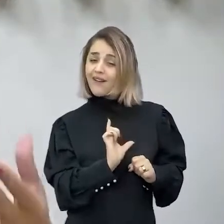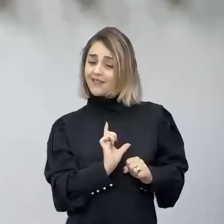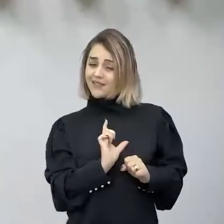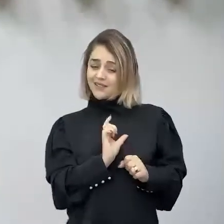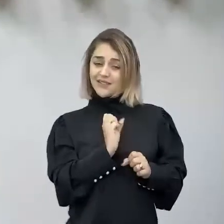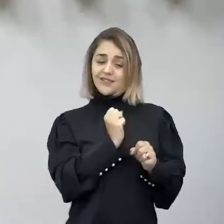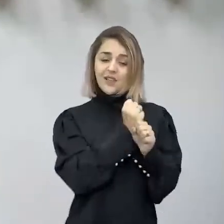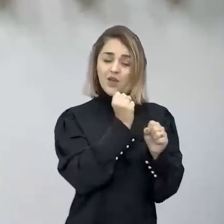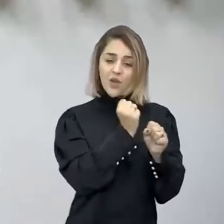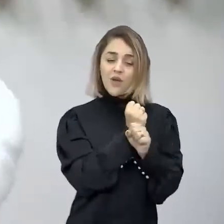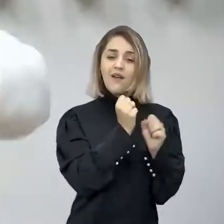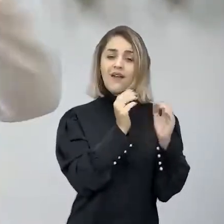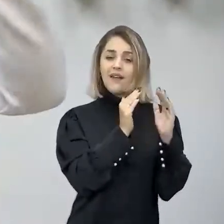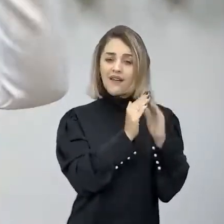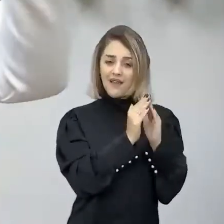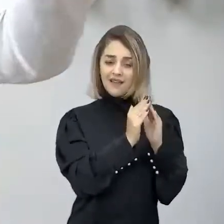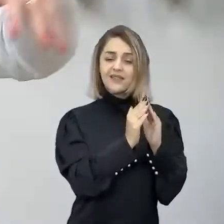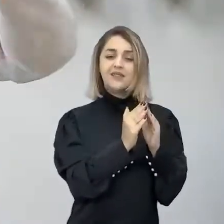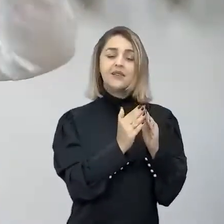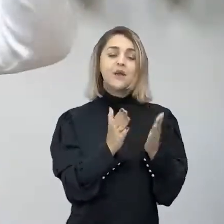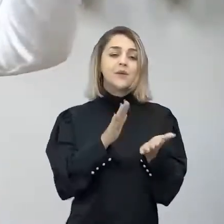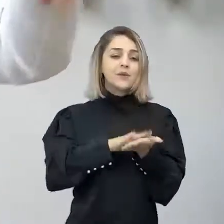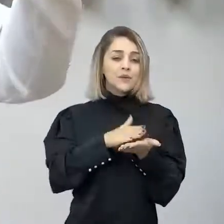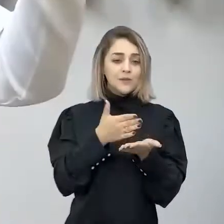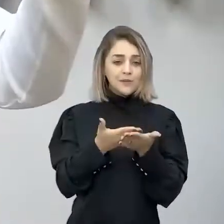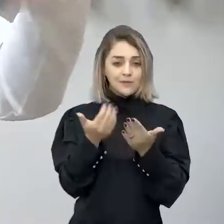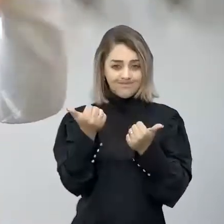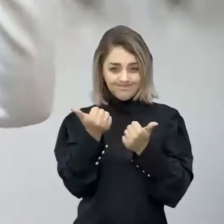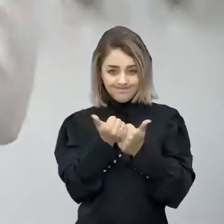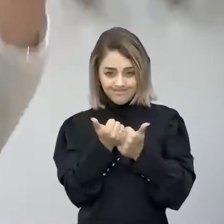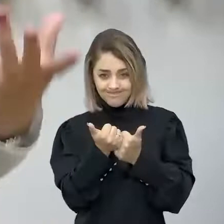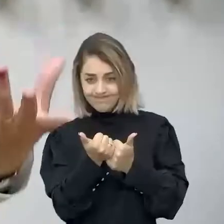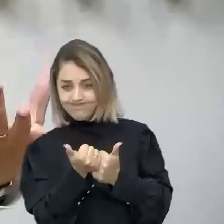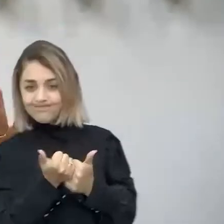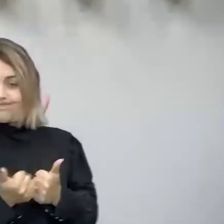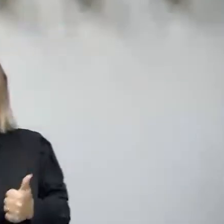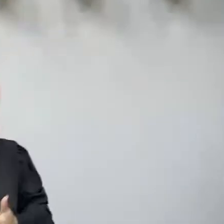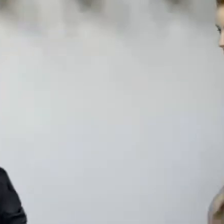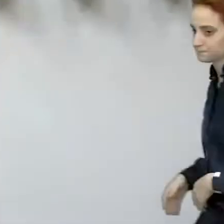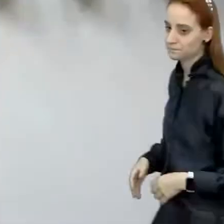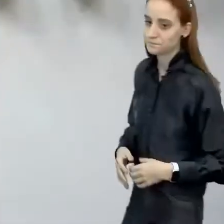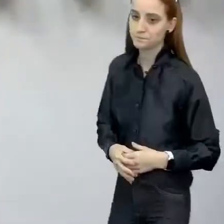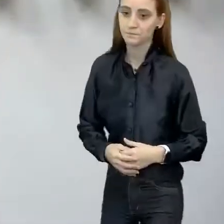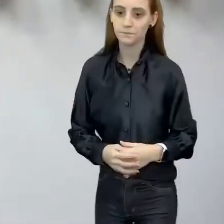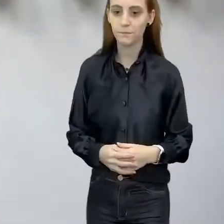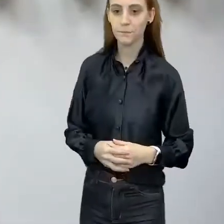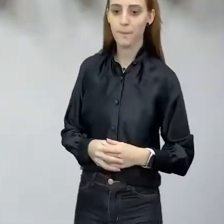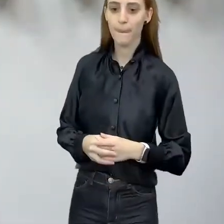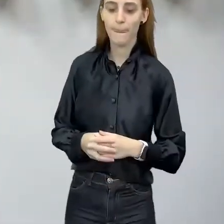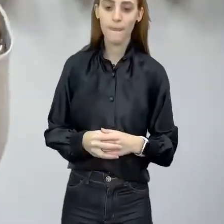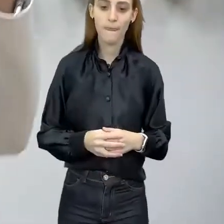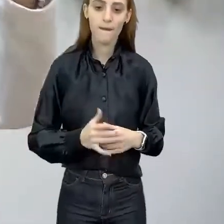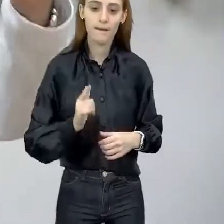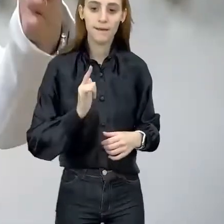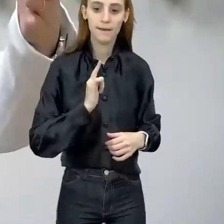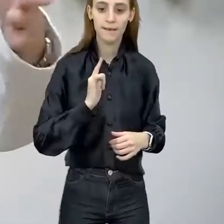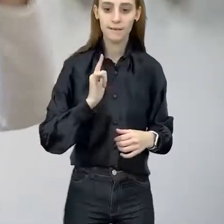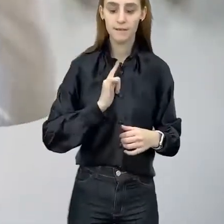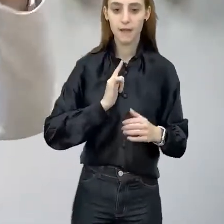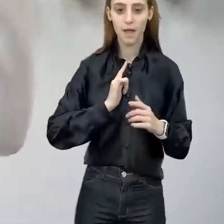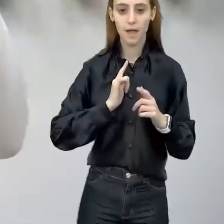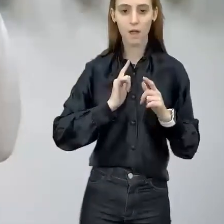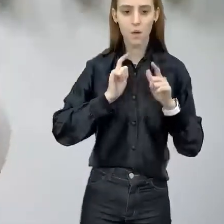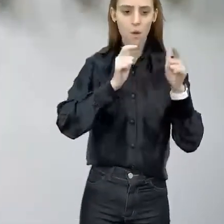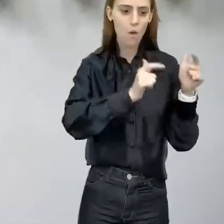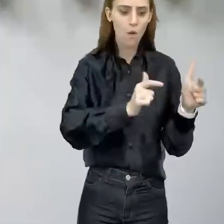há pouco tempo começou a construir vários prédios, certo, porque foi liberado. Mas são terrenos de casas, então